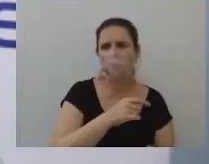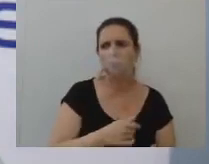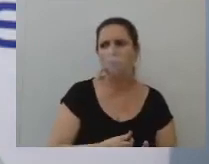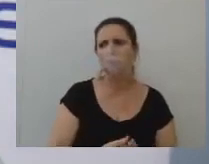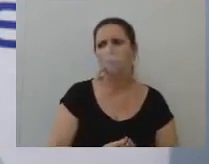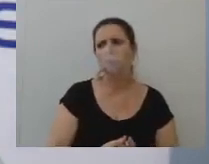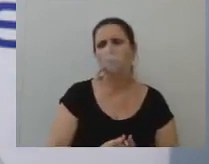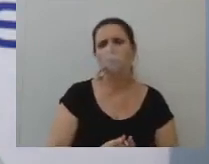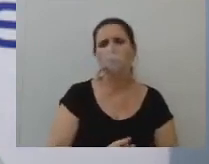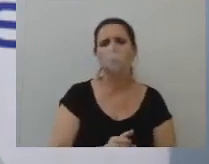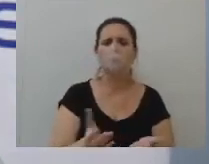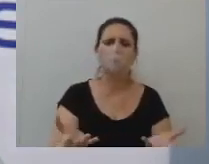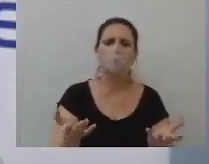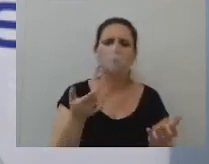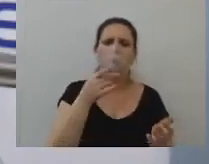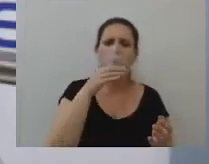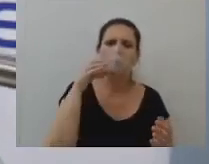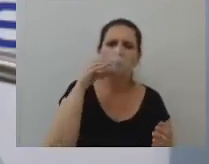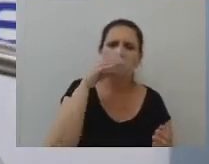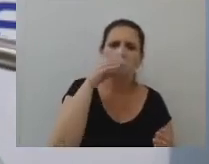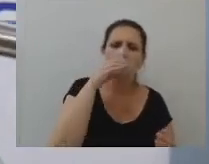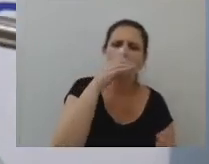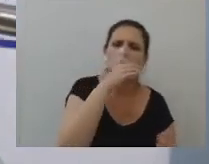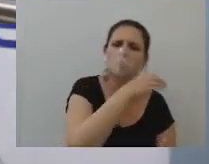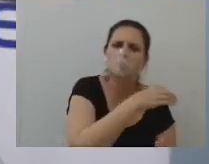esse maçarico eu consigo aquecer o tubo.